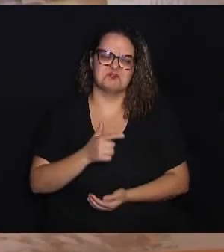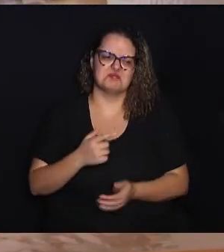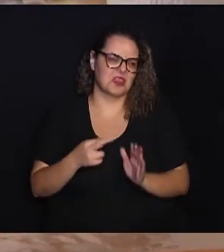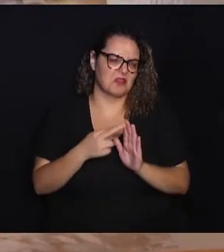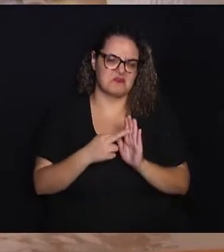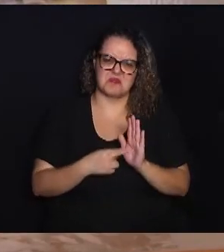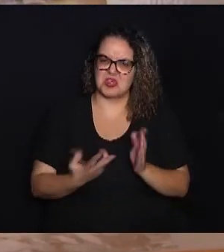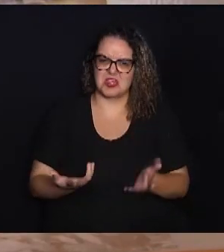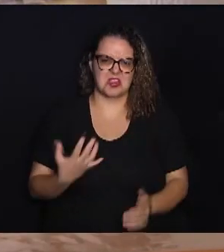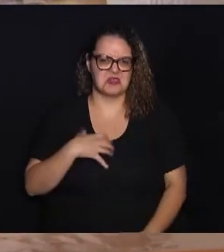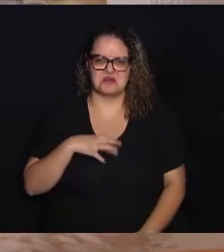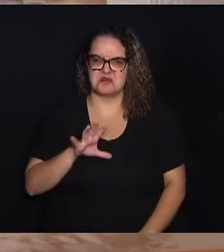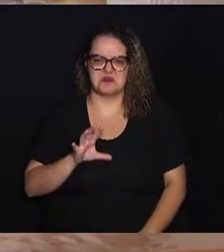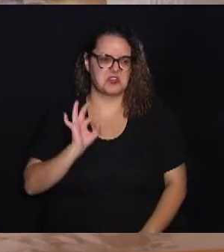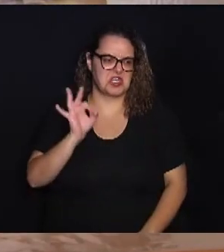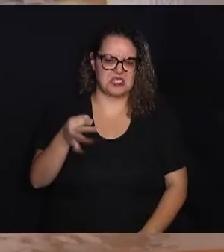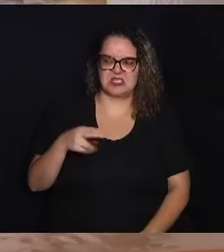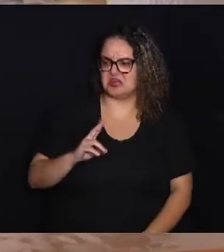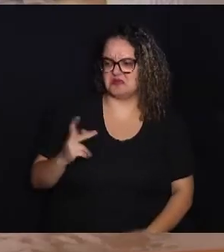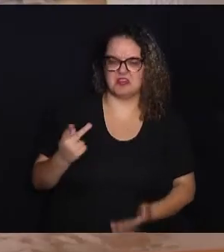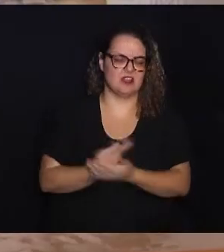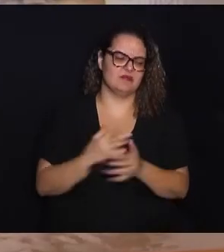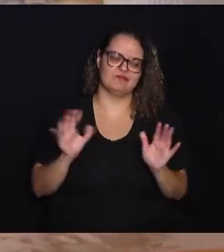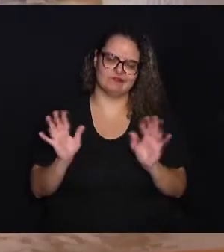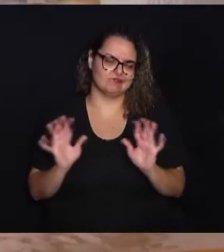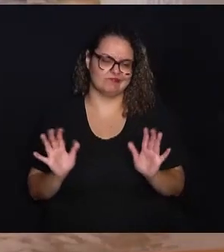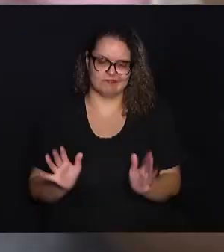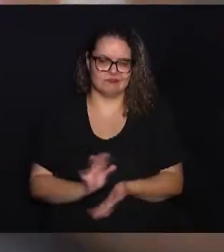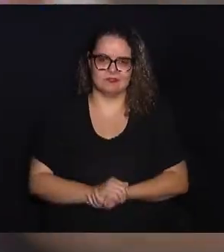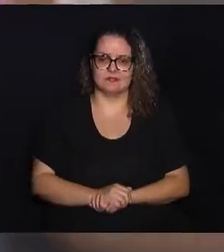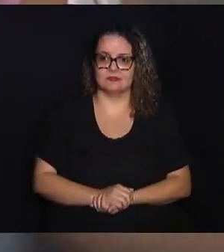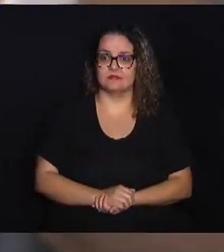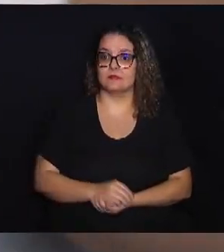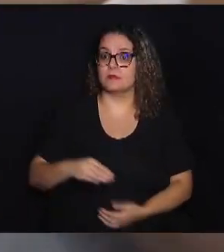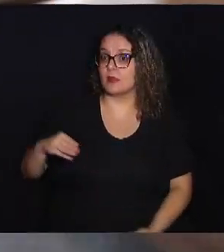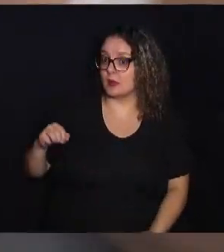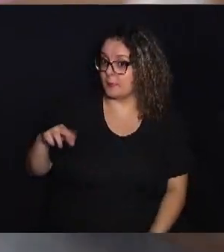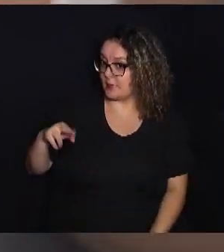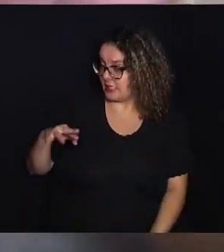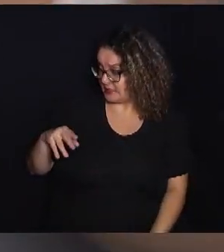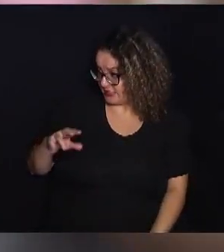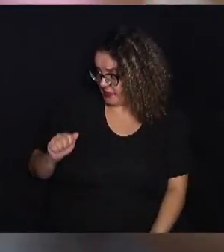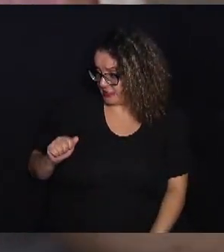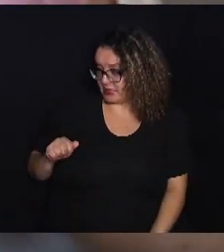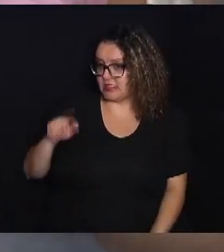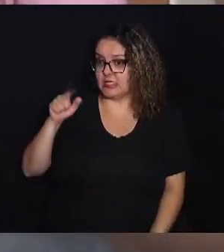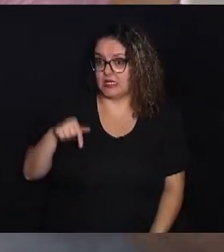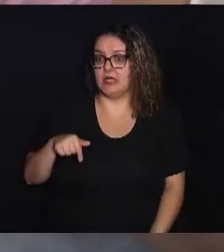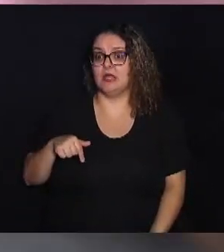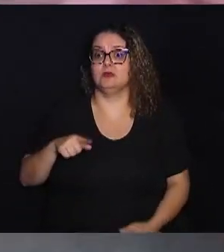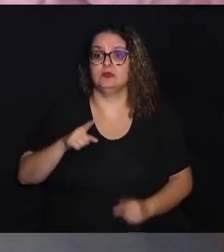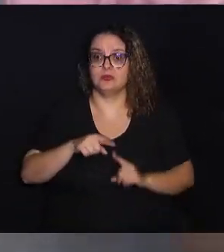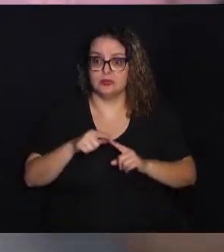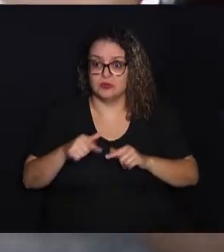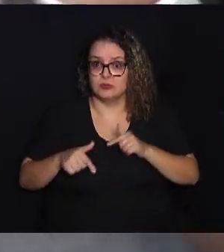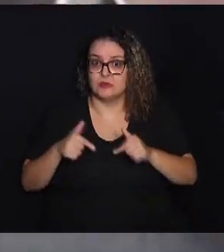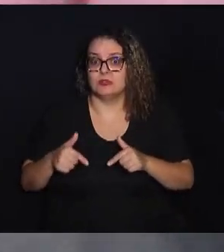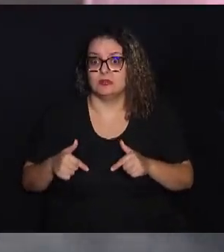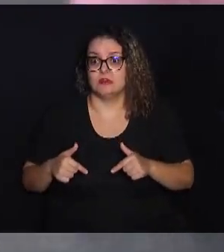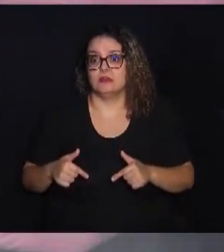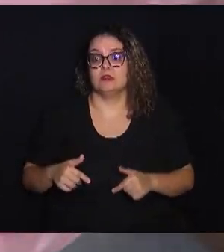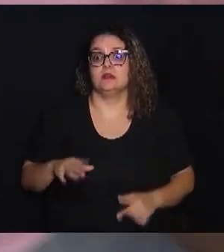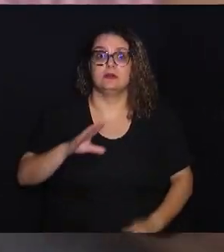No caso dessa daqui, da rosa, ela tava guardadinha, então eu vou condicionar ela um pouquinho aqui,